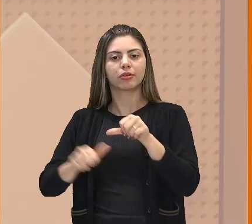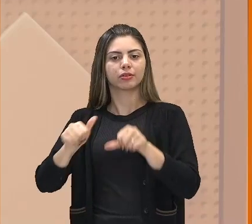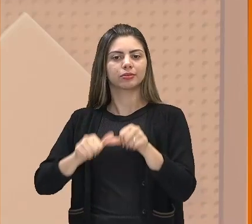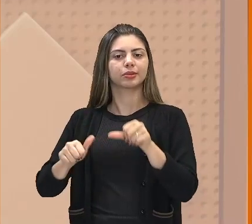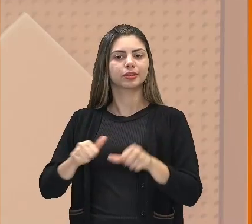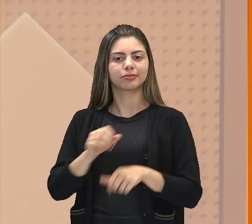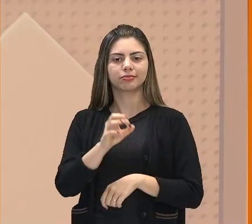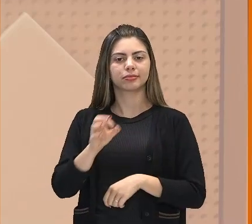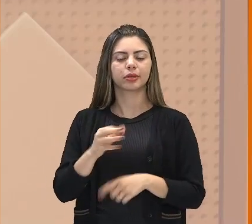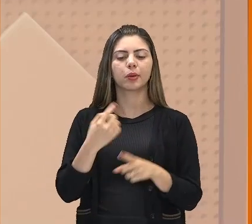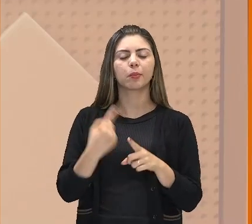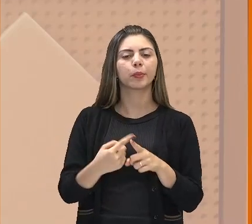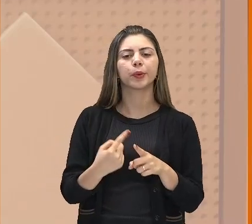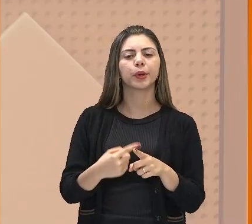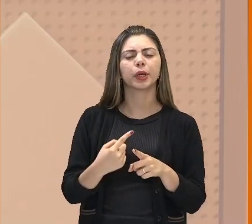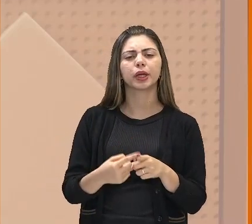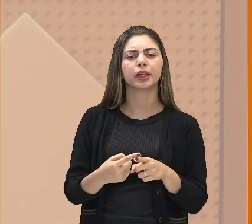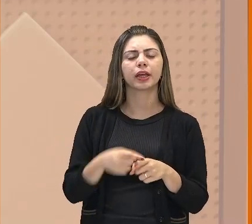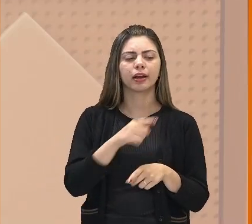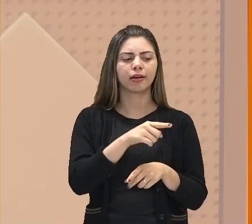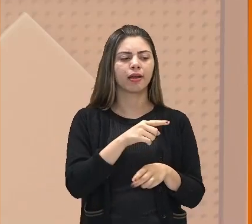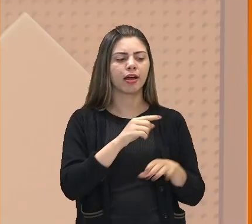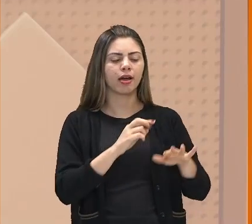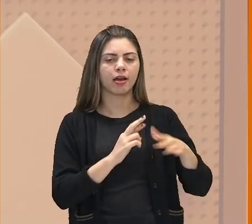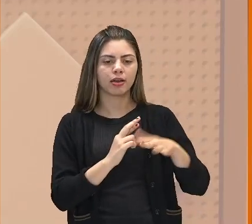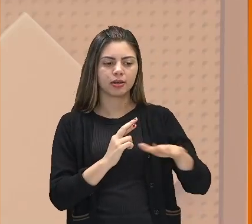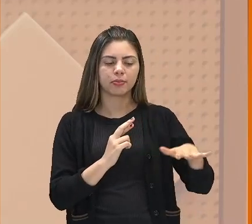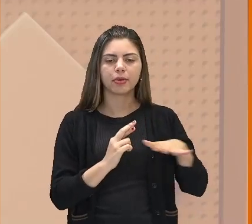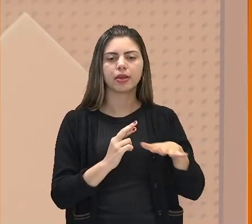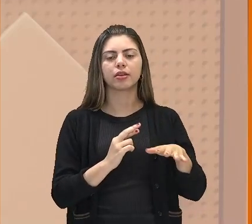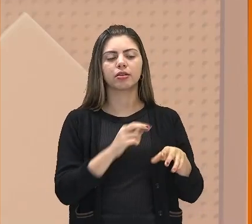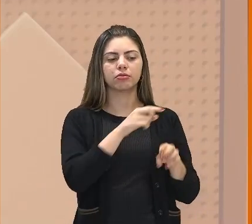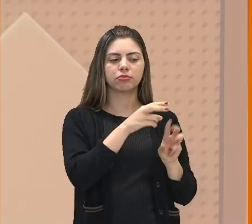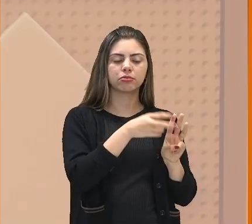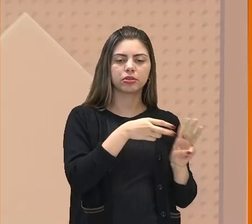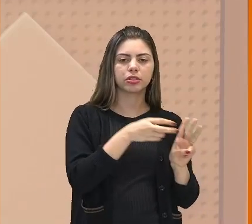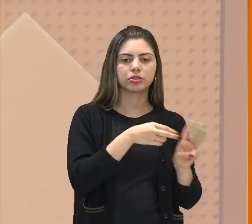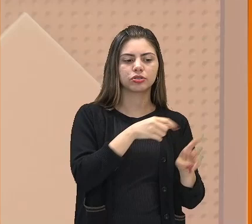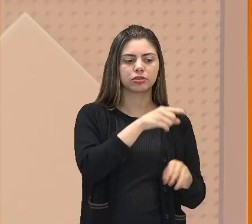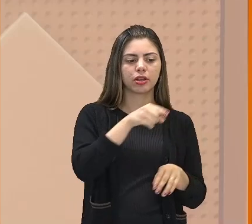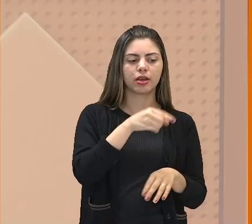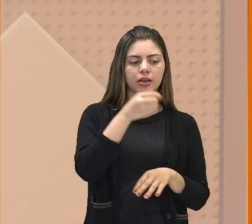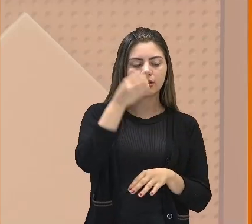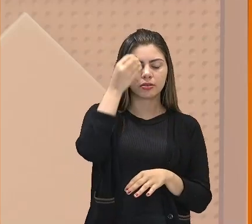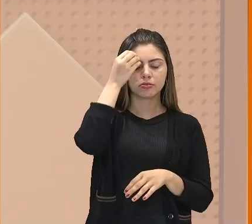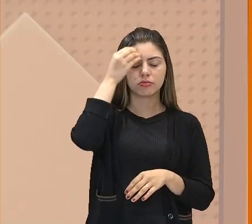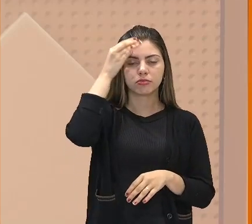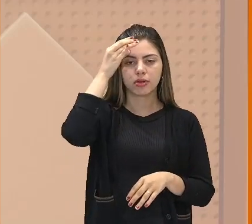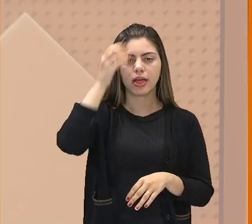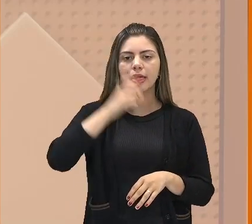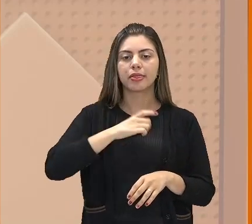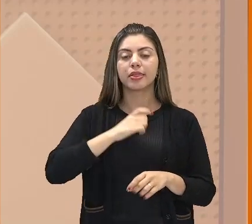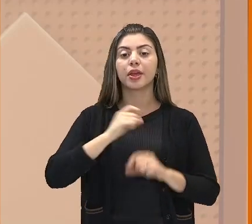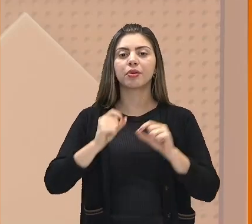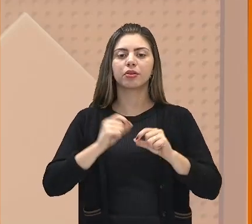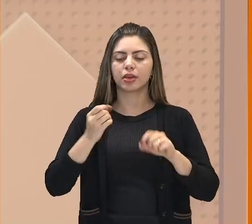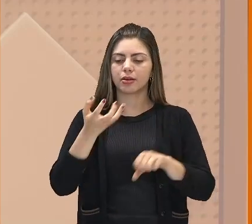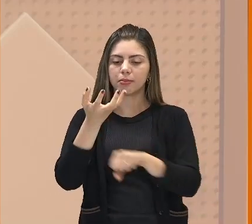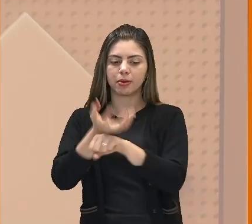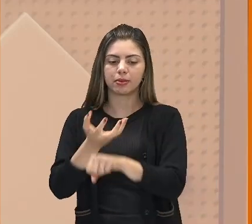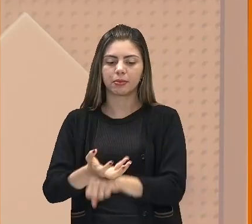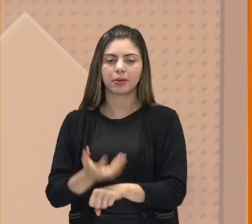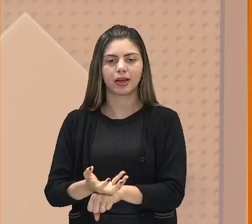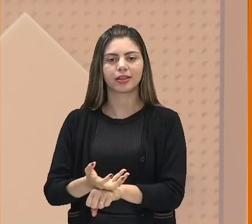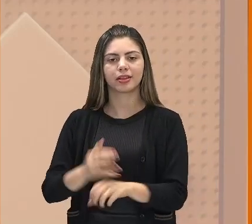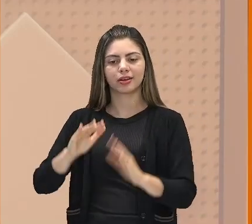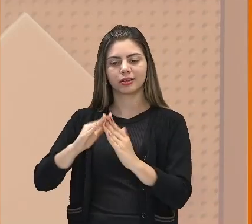porque os saberes dos povos ribeirinhos e indígenas estão sendo inseridos na grade curricular das escolas aqui